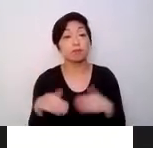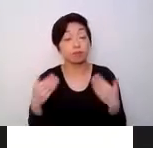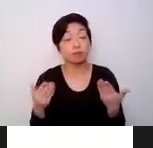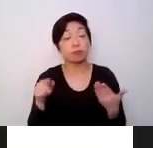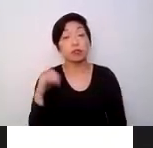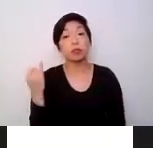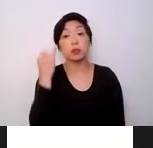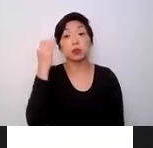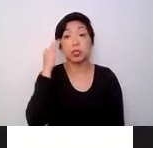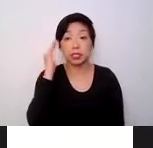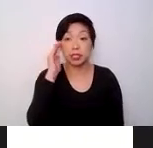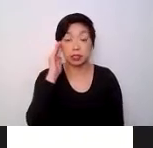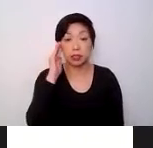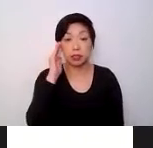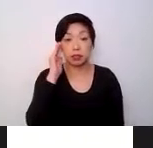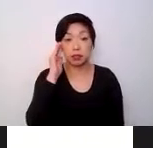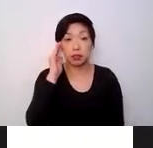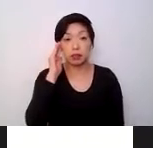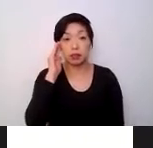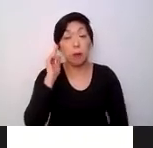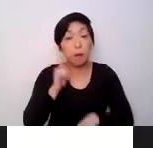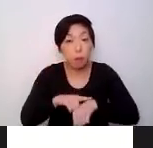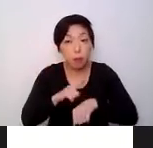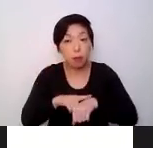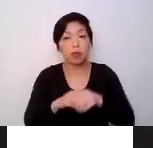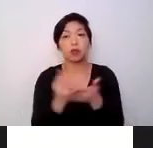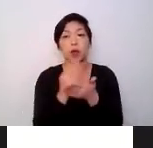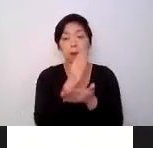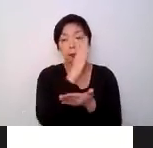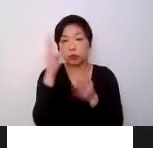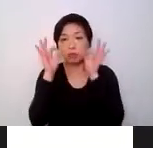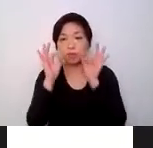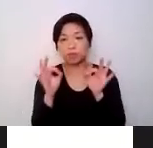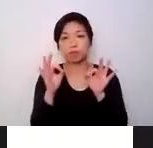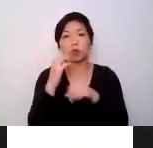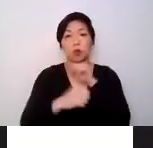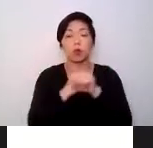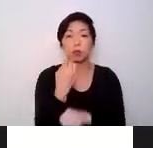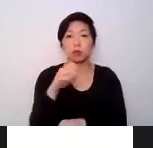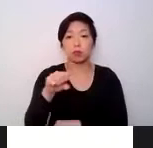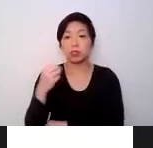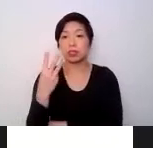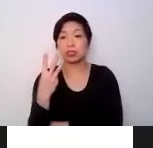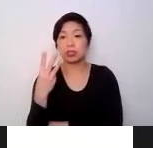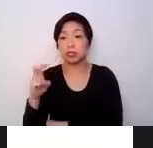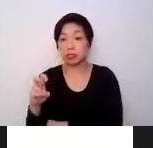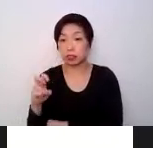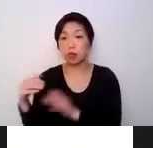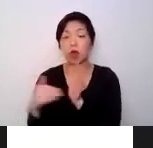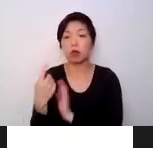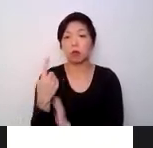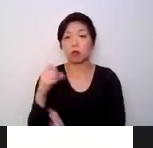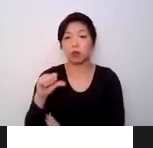quando a biblioteca se constituiu lá de 35 a 42, qual era a importância que ela tinha